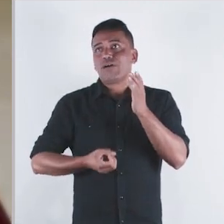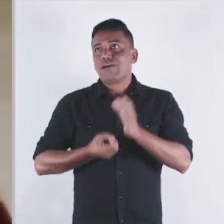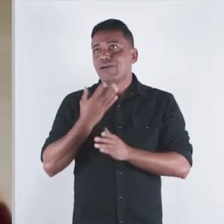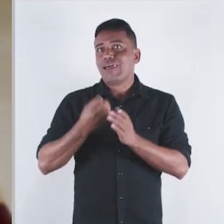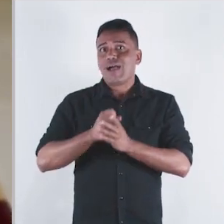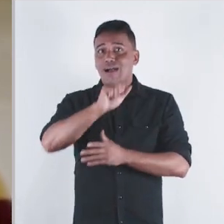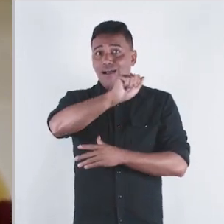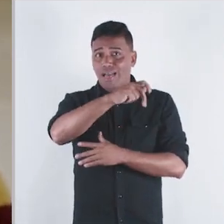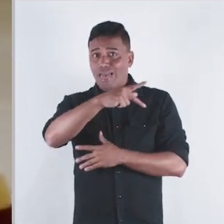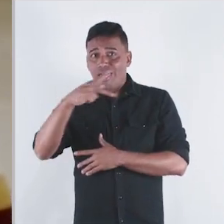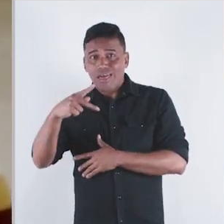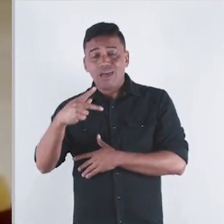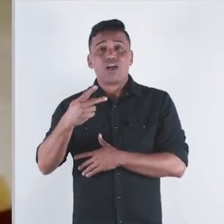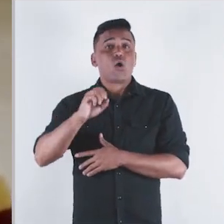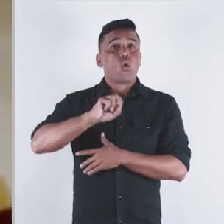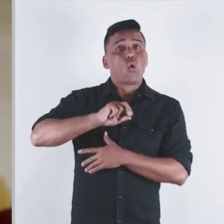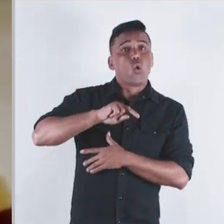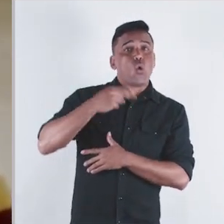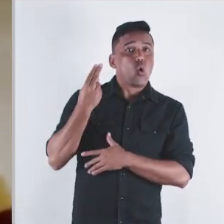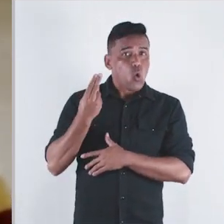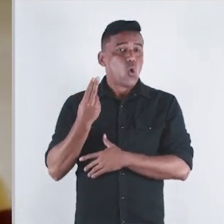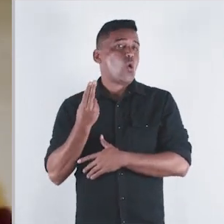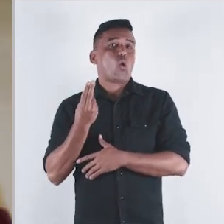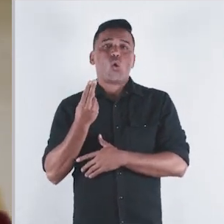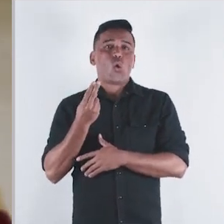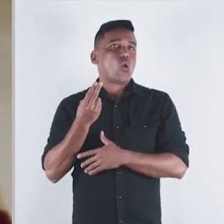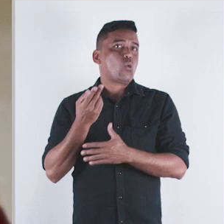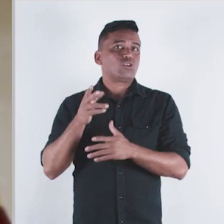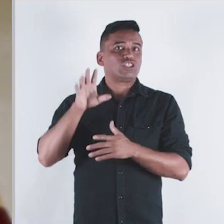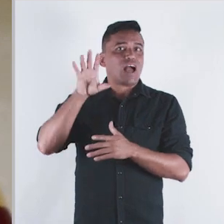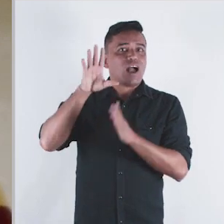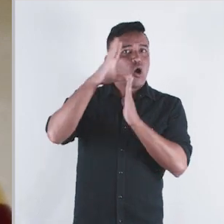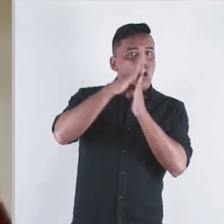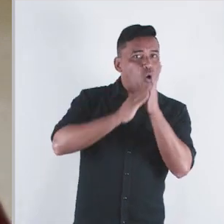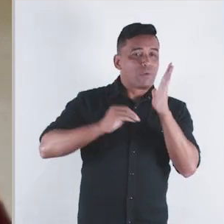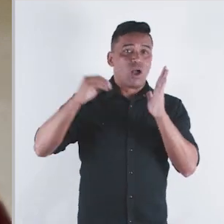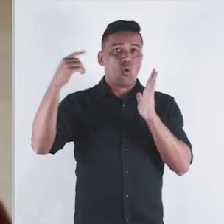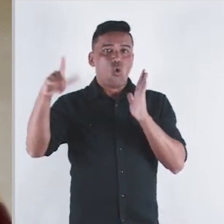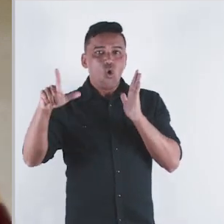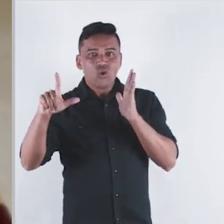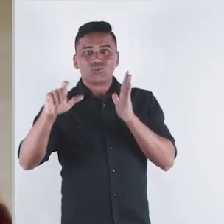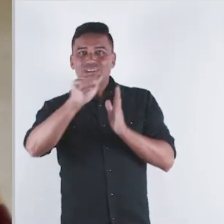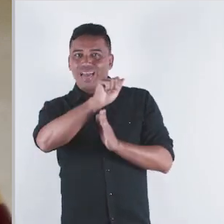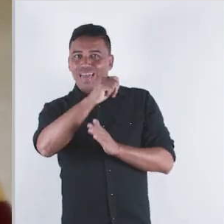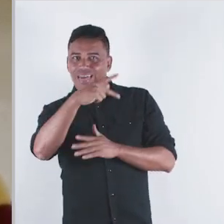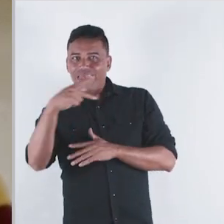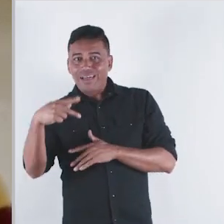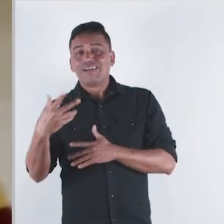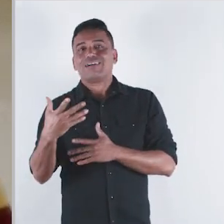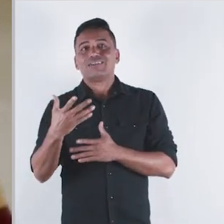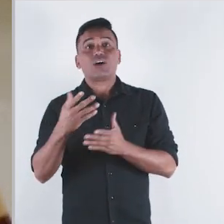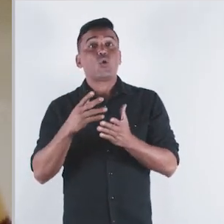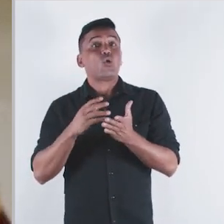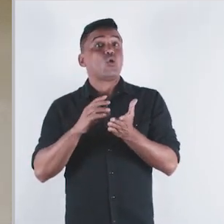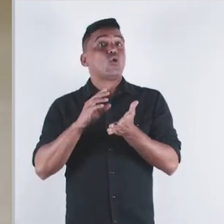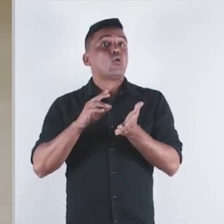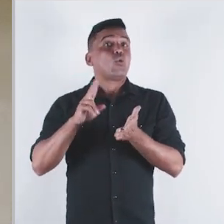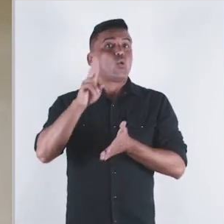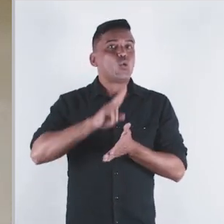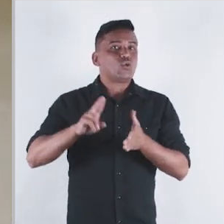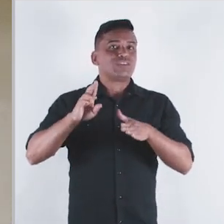softwares ou modelar softwares existentes, usam a digitalidade